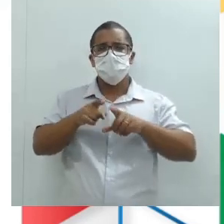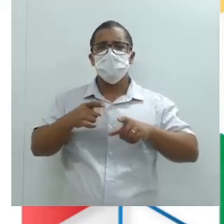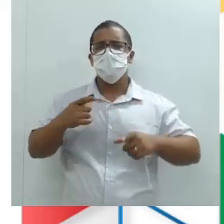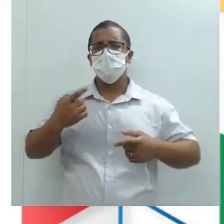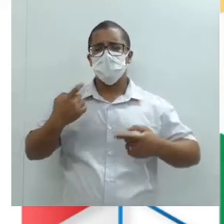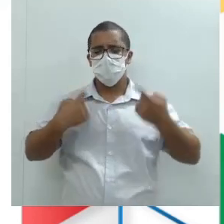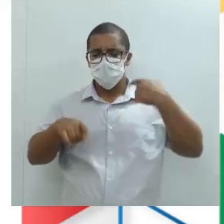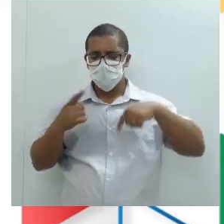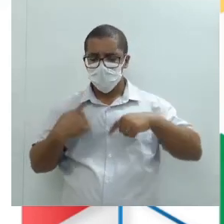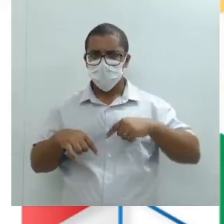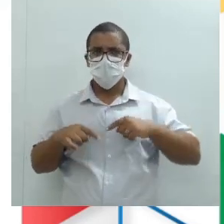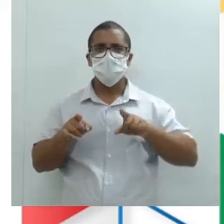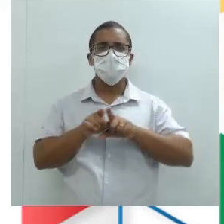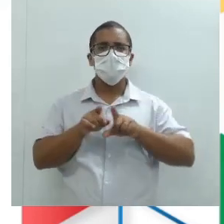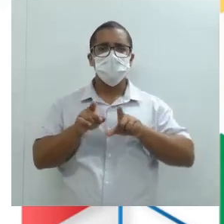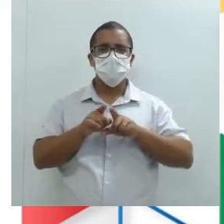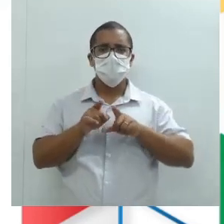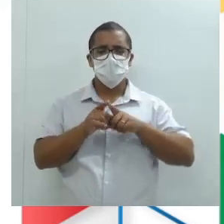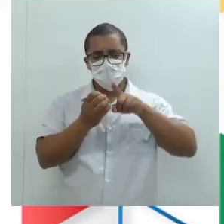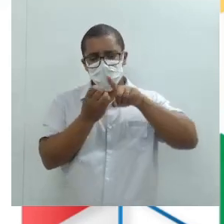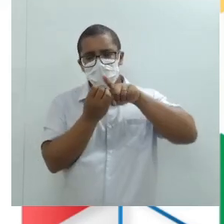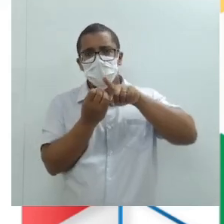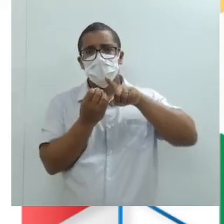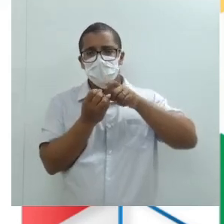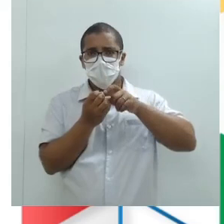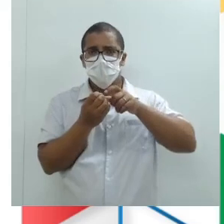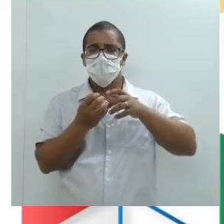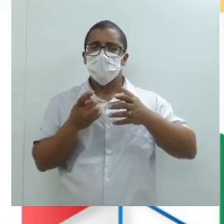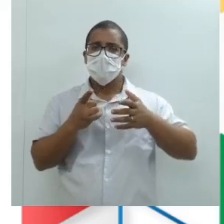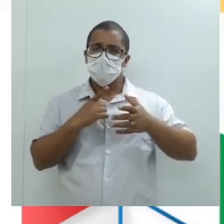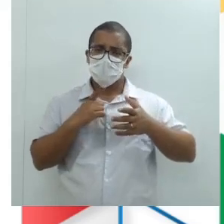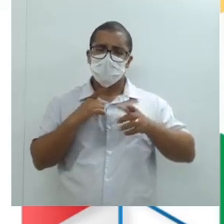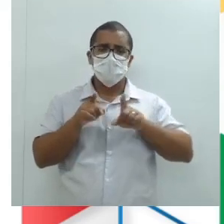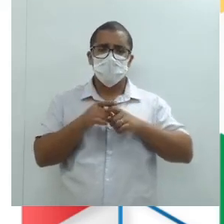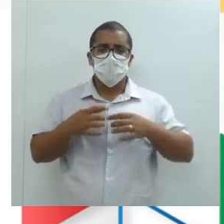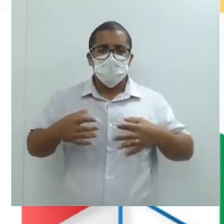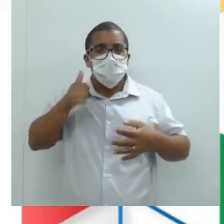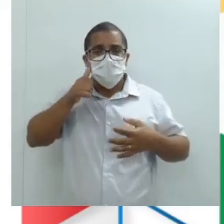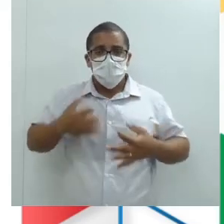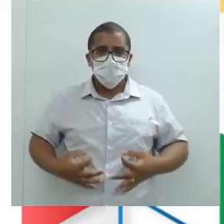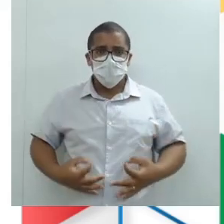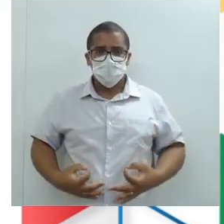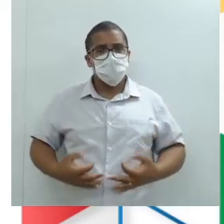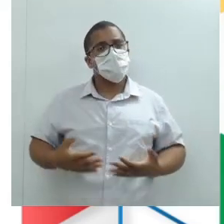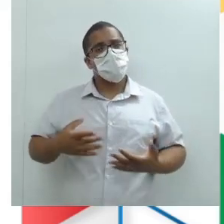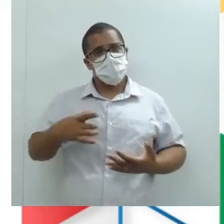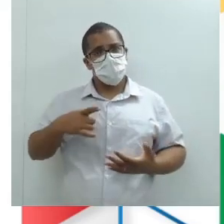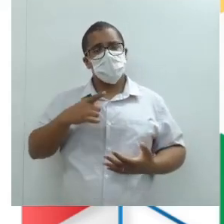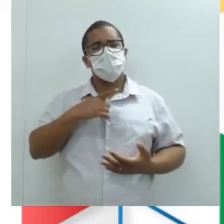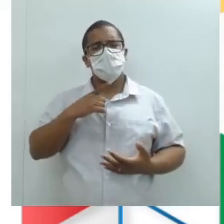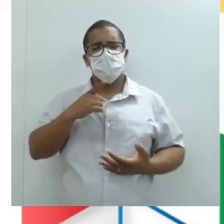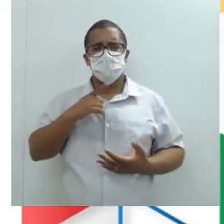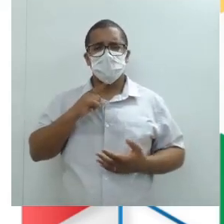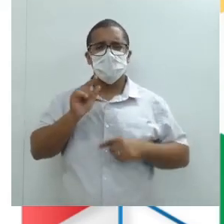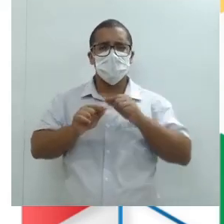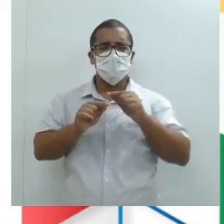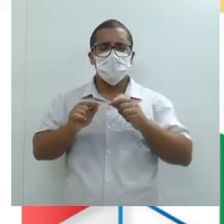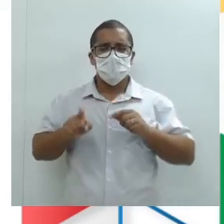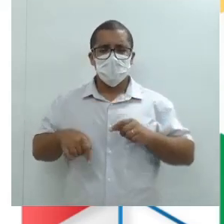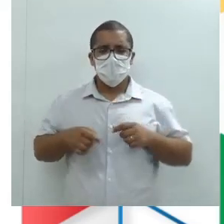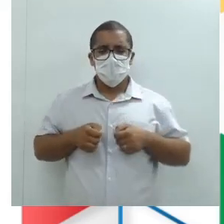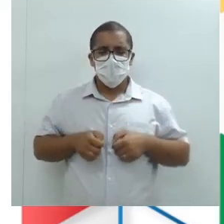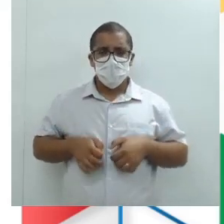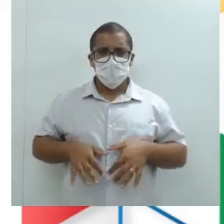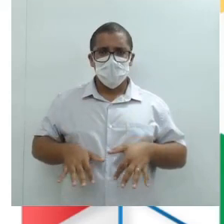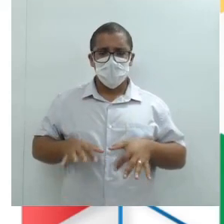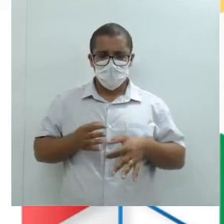hormonal, amadurecimento dos testículos e ovários, o ovário mesmo, quando ele amadurece, ele vai ali liberar o